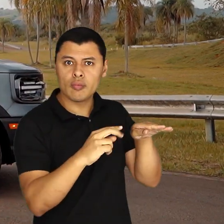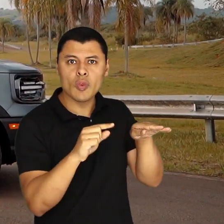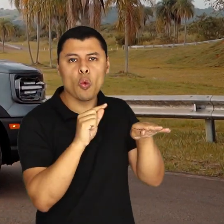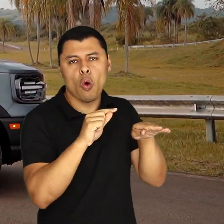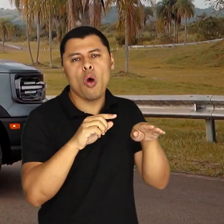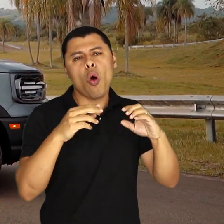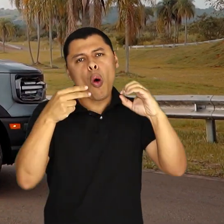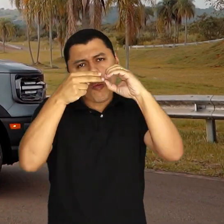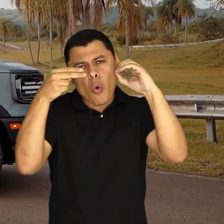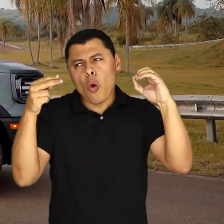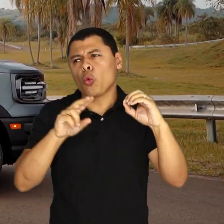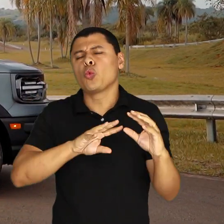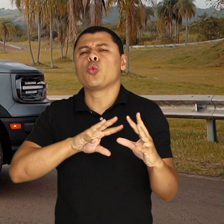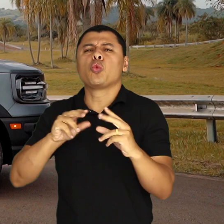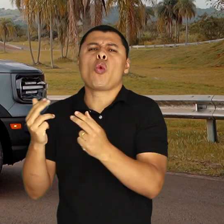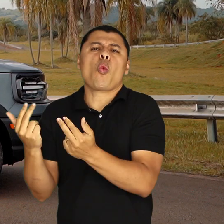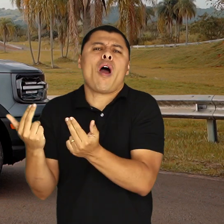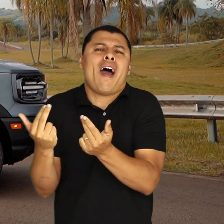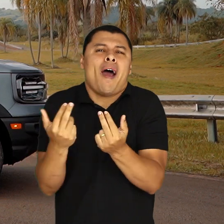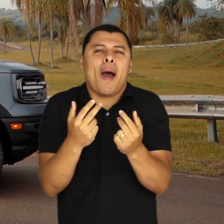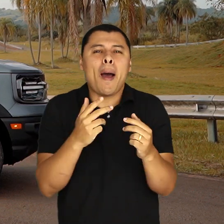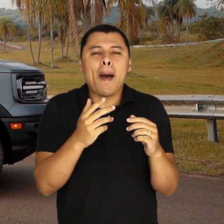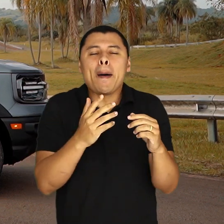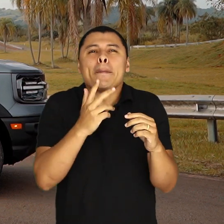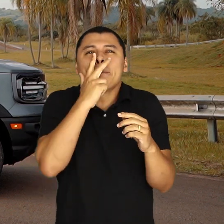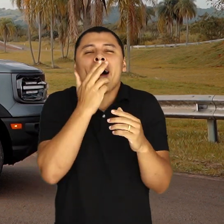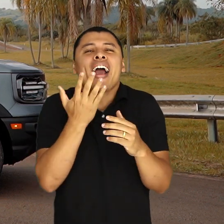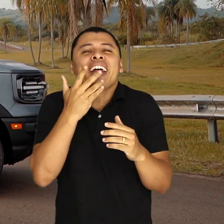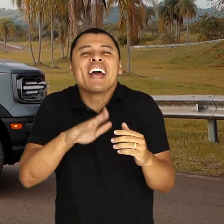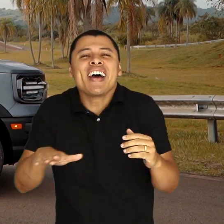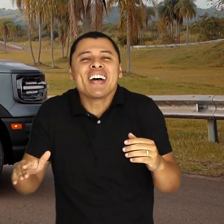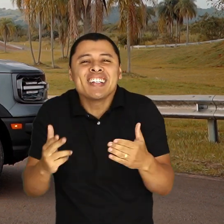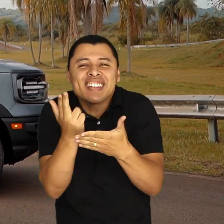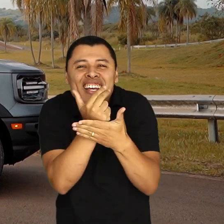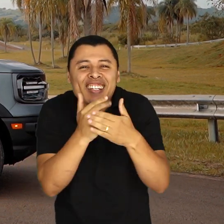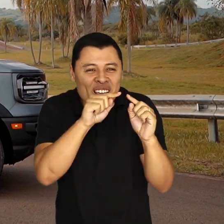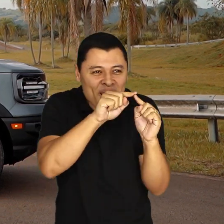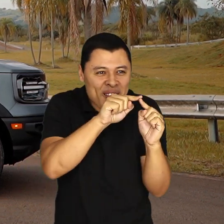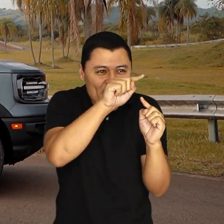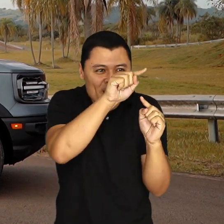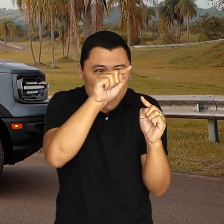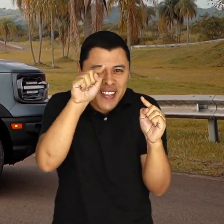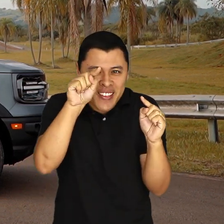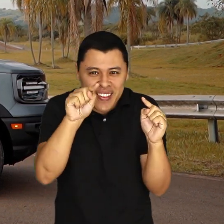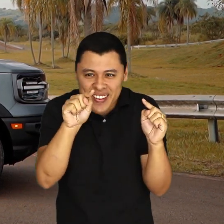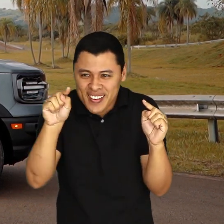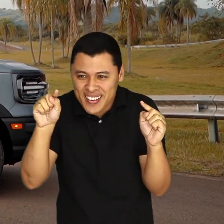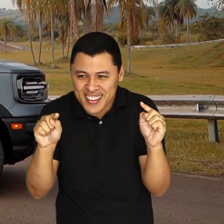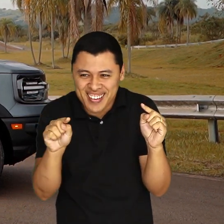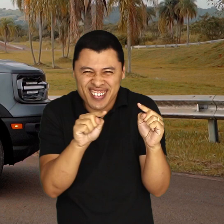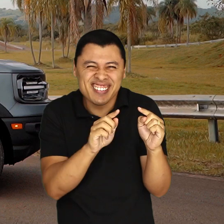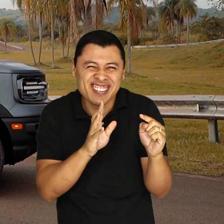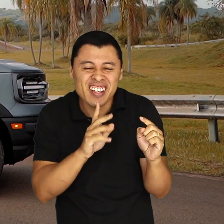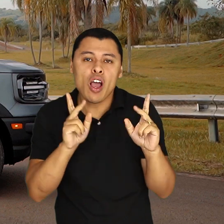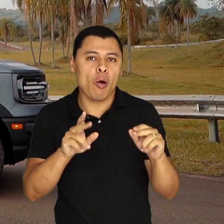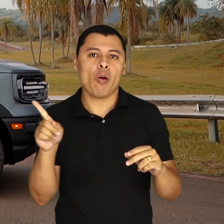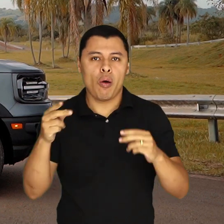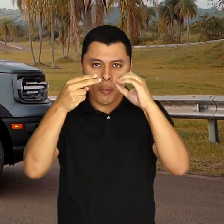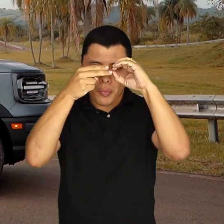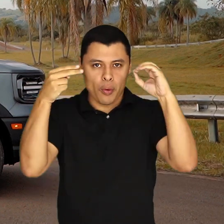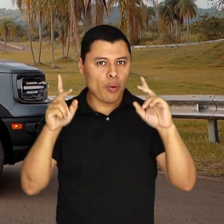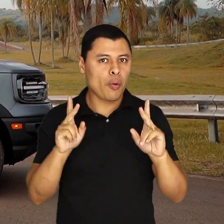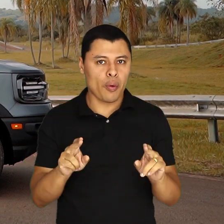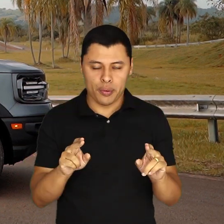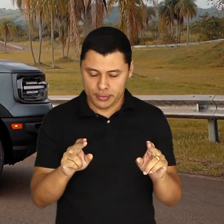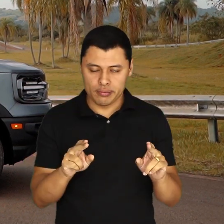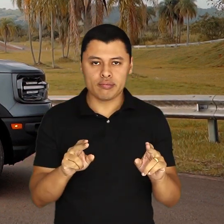primeira geração, todos os Broncos tinham essa coisa realmente de ser um desenho quadradinho, parece de criança, assim, né? Que nem o Dodge Dart antigo, clássico, que teve aqui no Brasil.